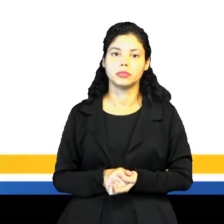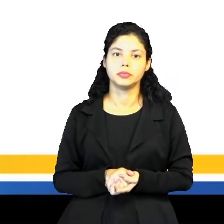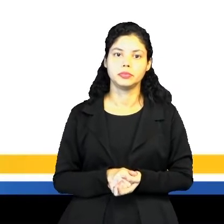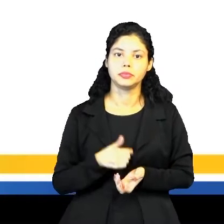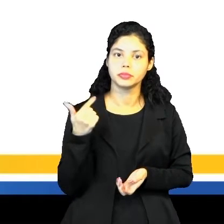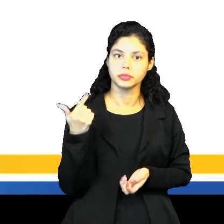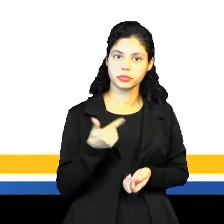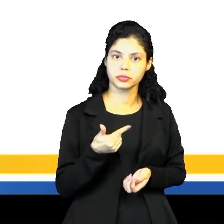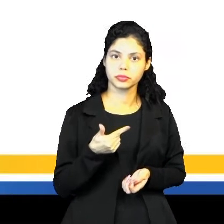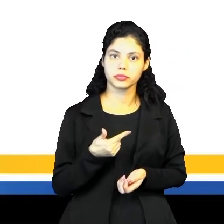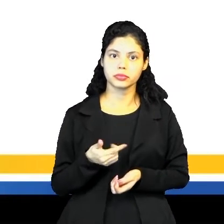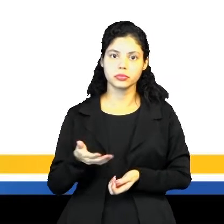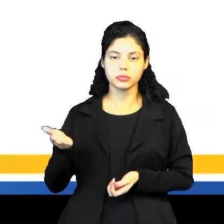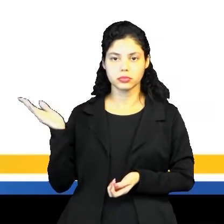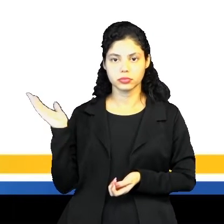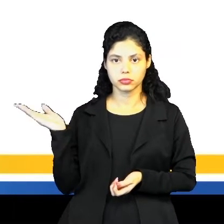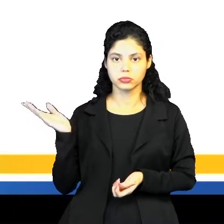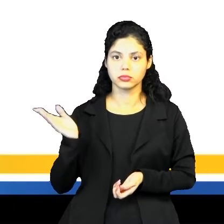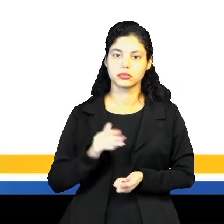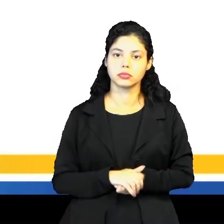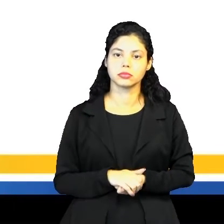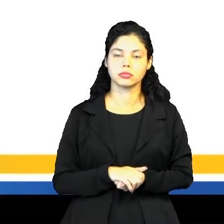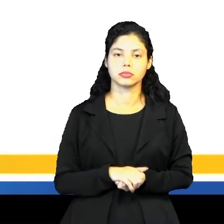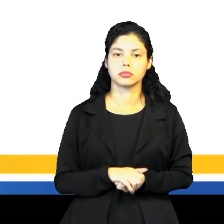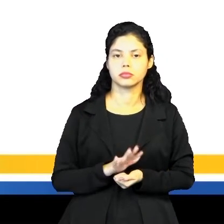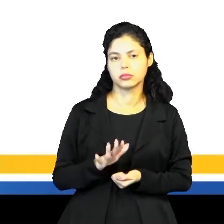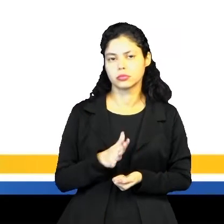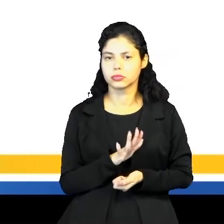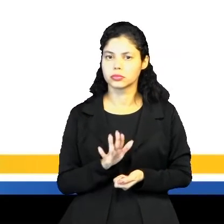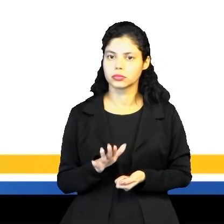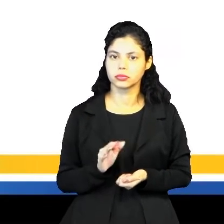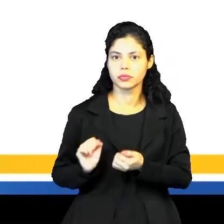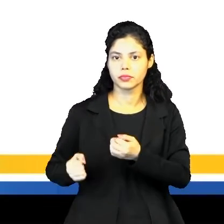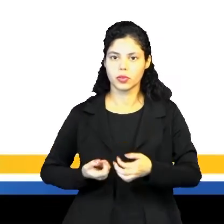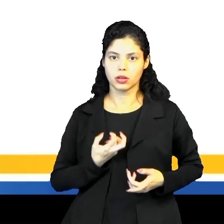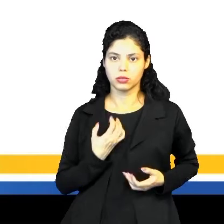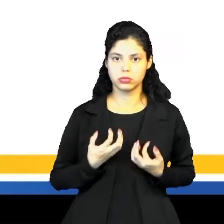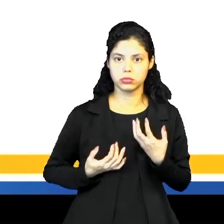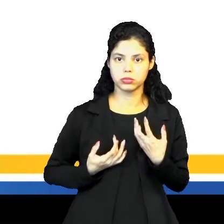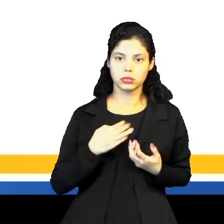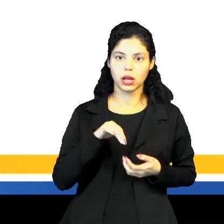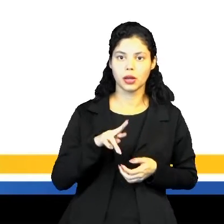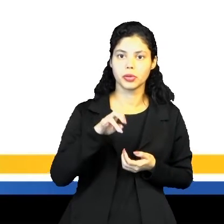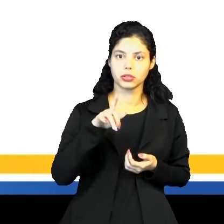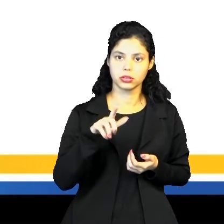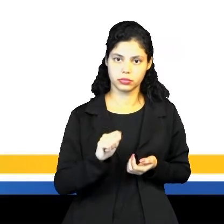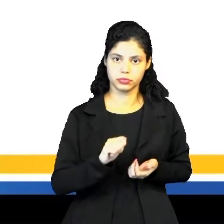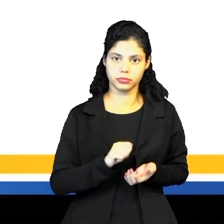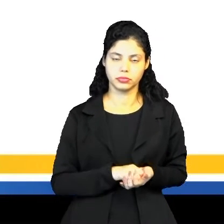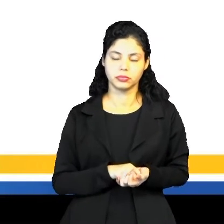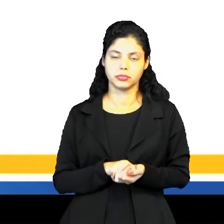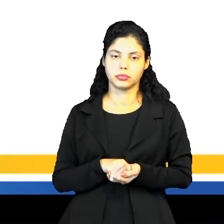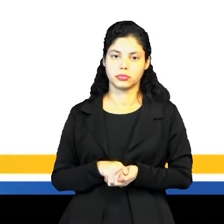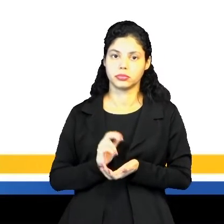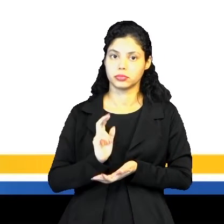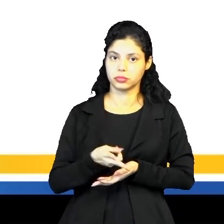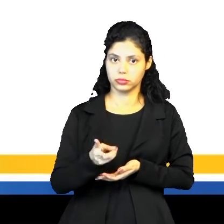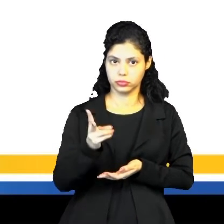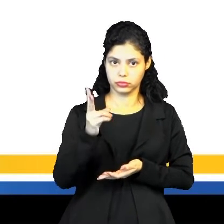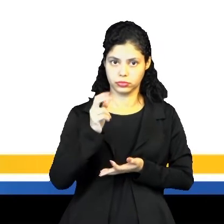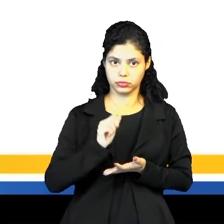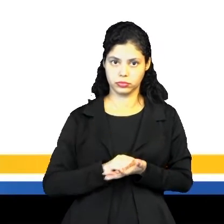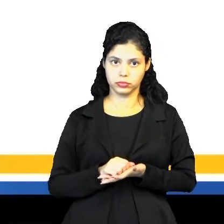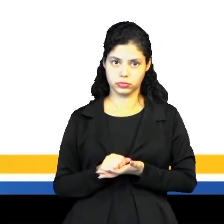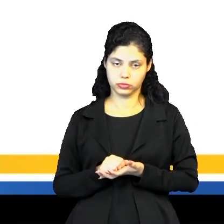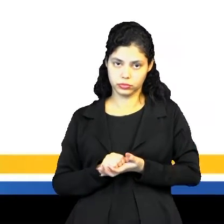No poema 2, né? Fala meio que a sua chama mortal, né? Então ele continua